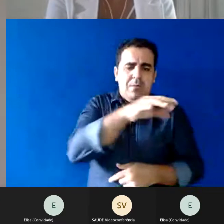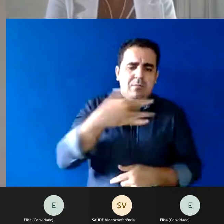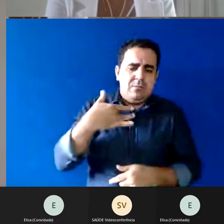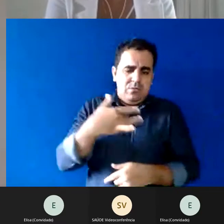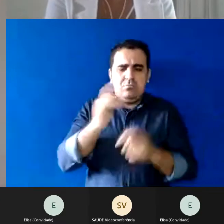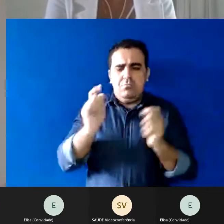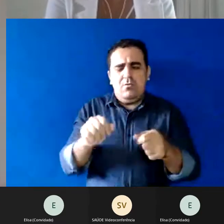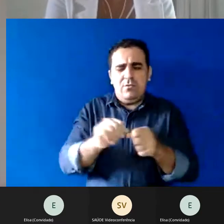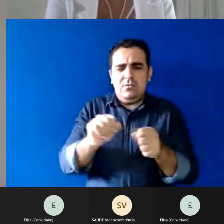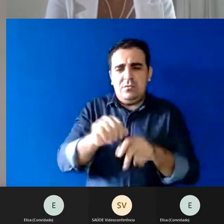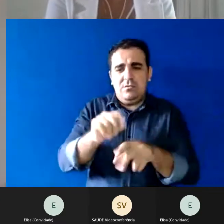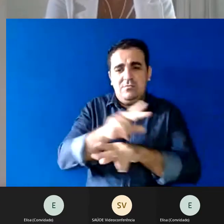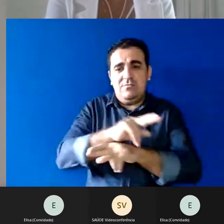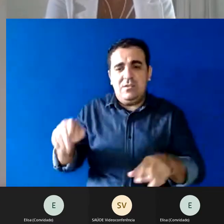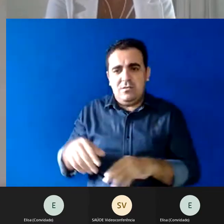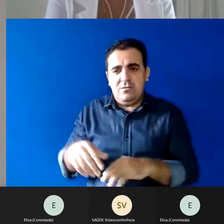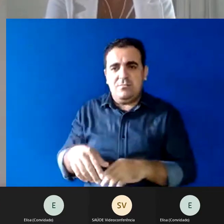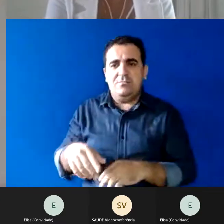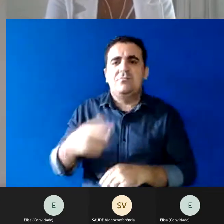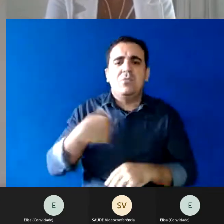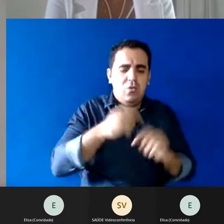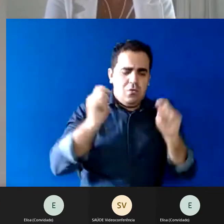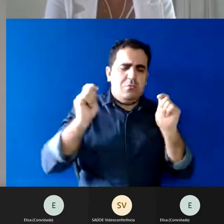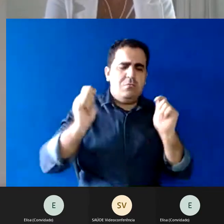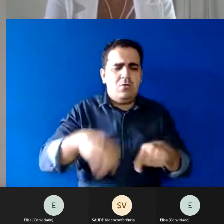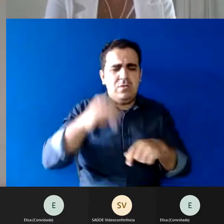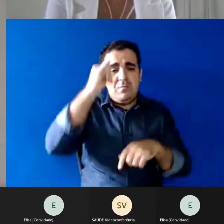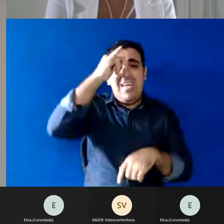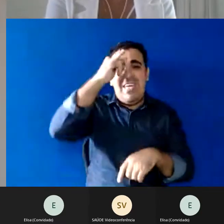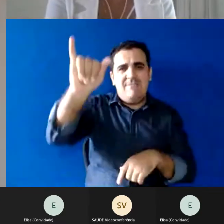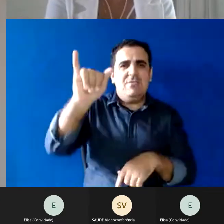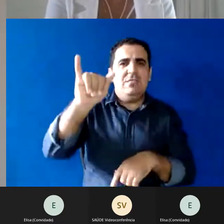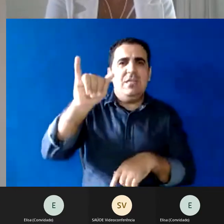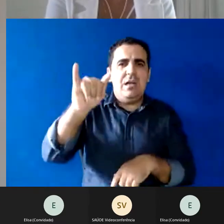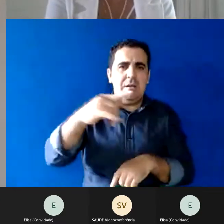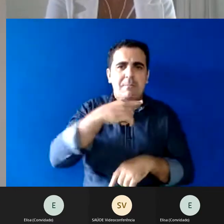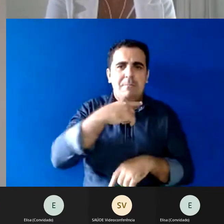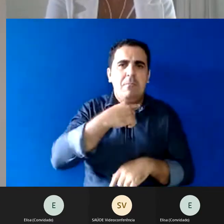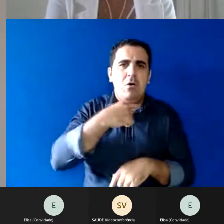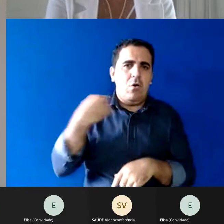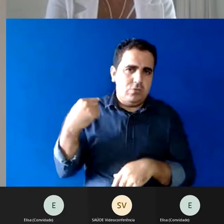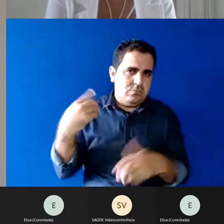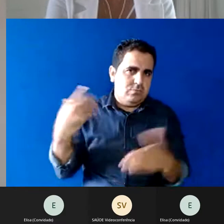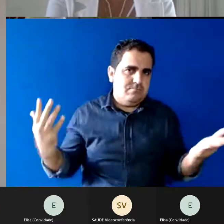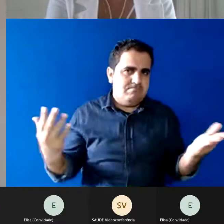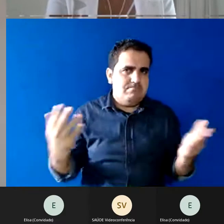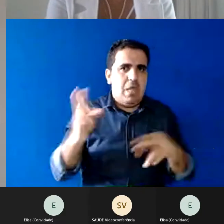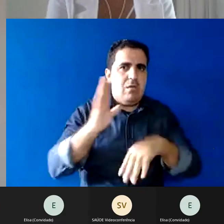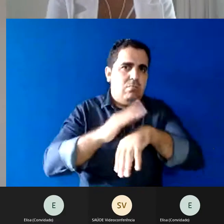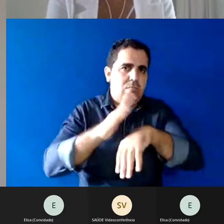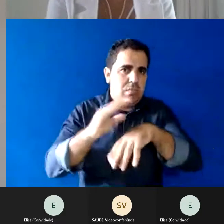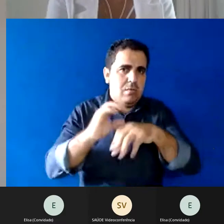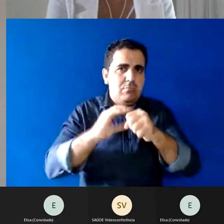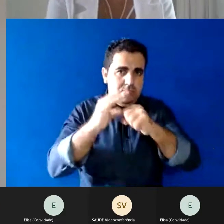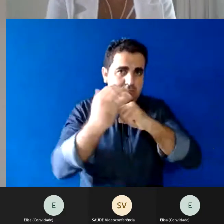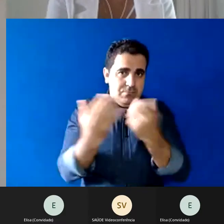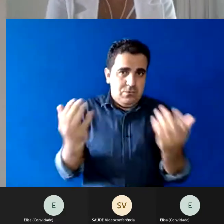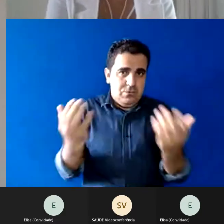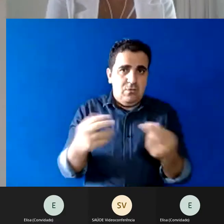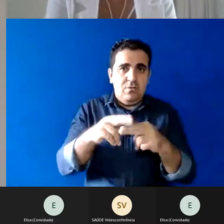diferença, ou seja, nós podemos evitar mortes, né, em tempos de pandemia, com